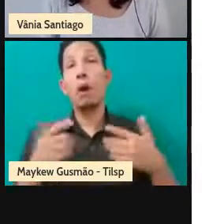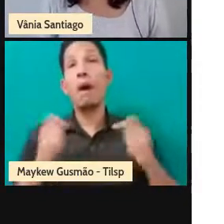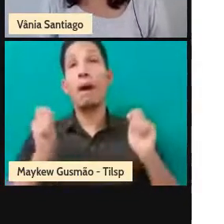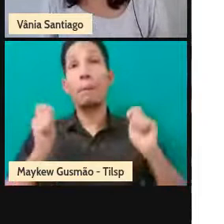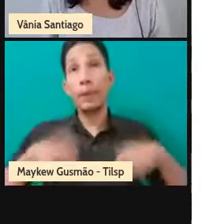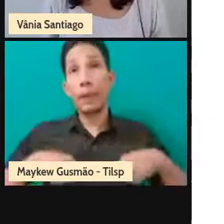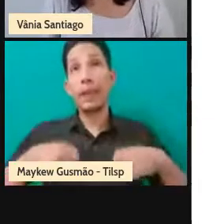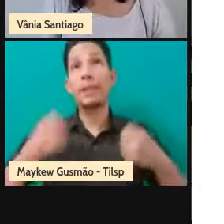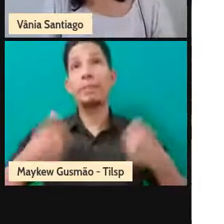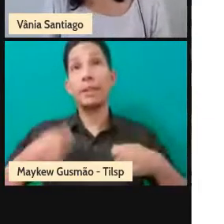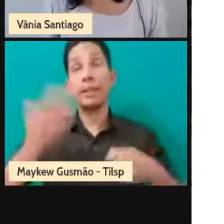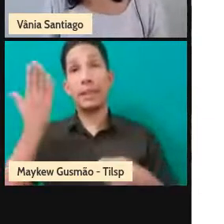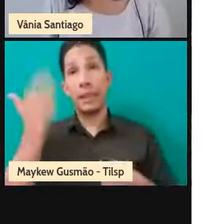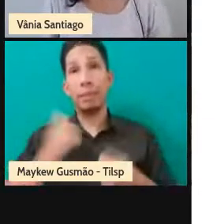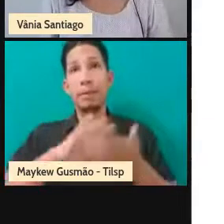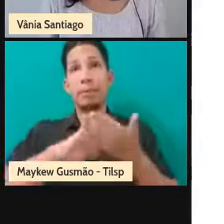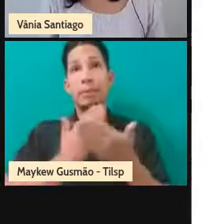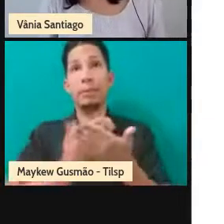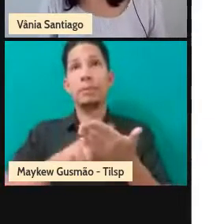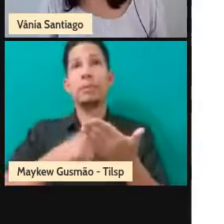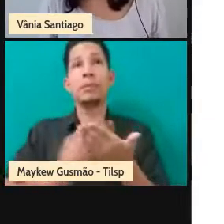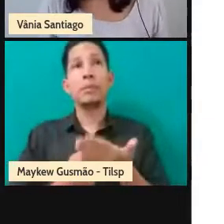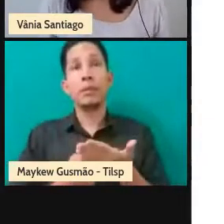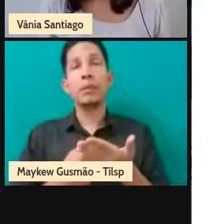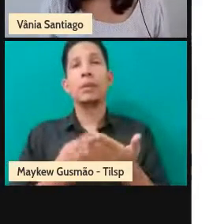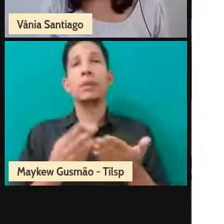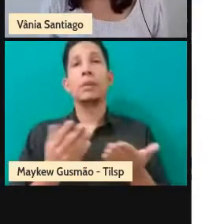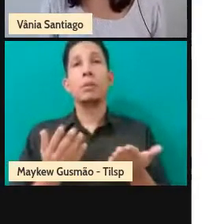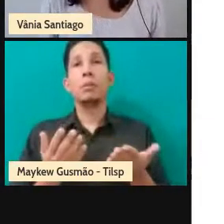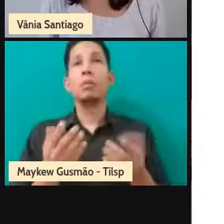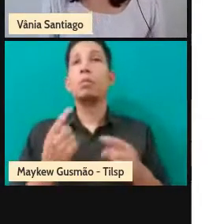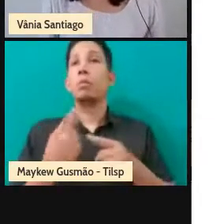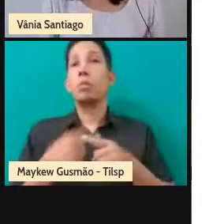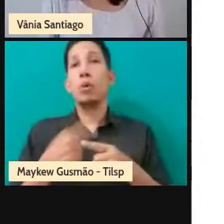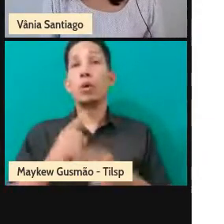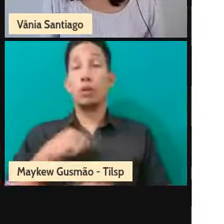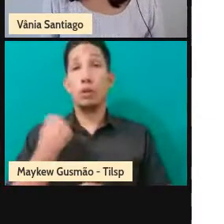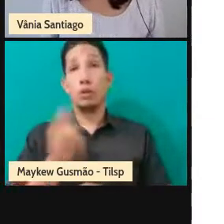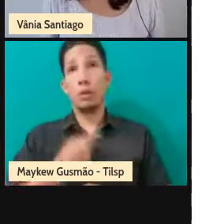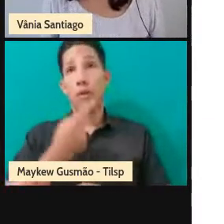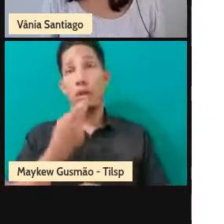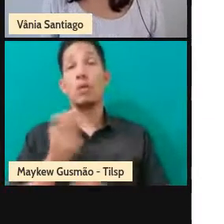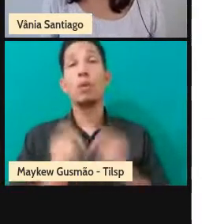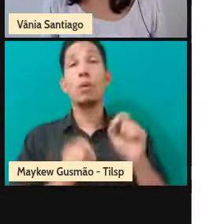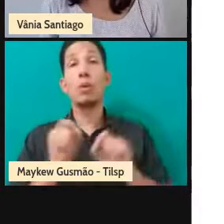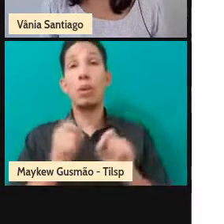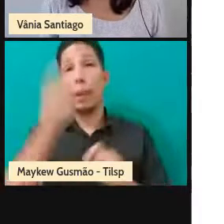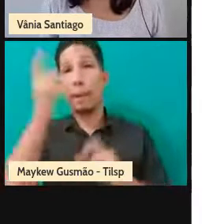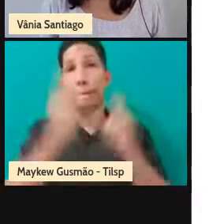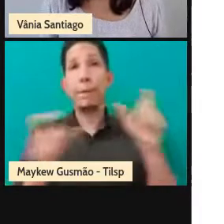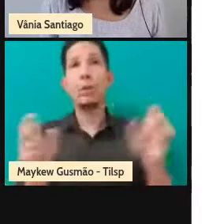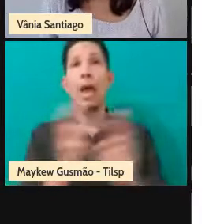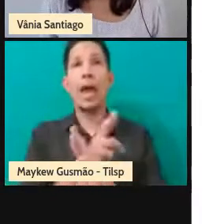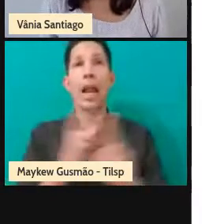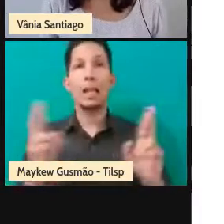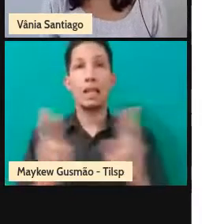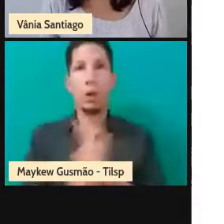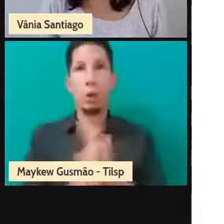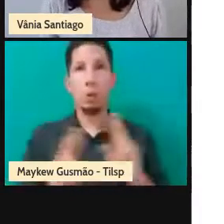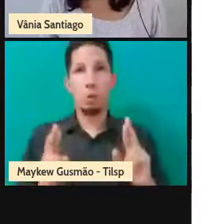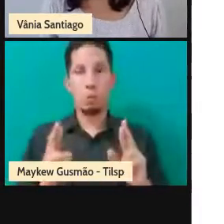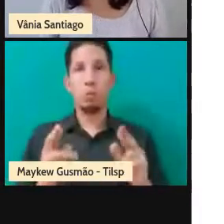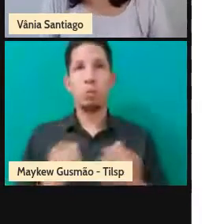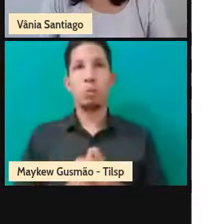para interpretar, ou traduzir, porque a gente está falando de relações entre pessoas. Então, a gente